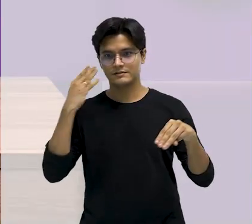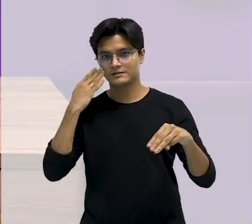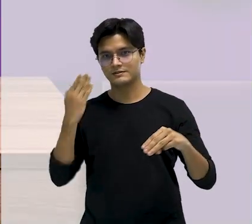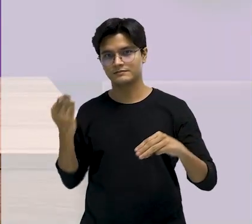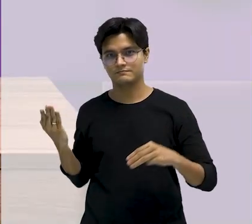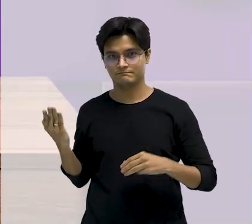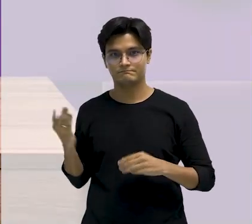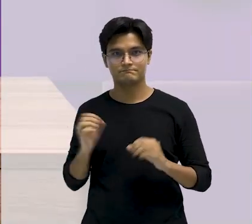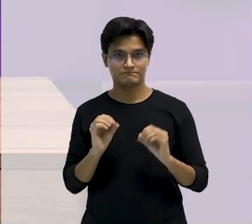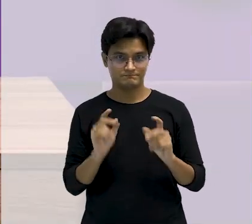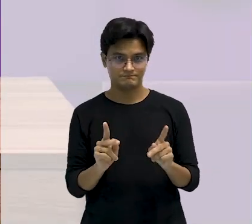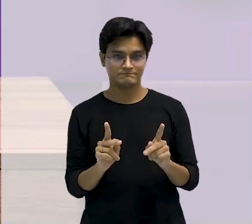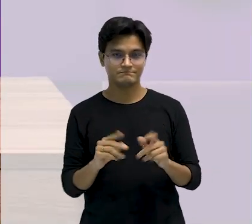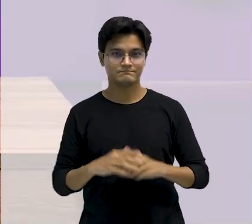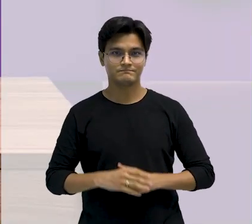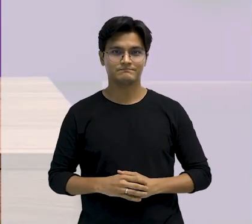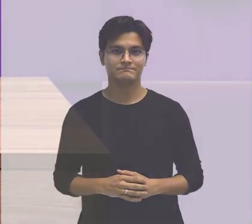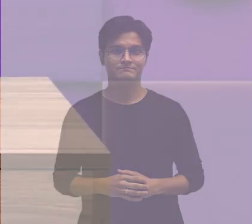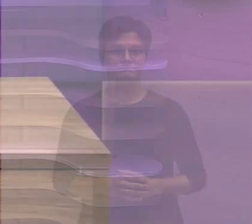centímetros. Belezinha?